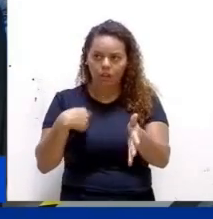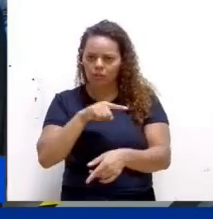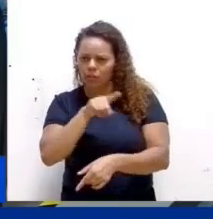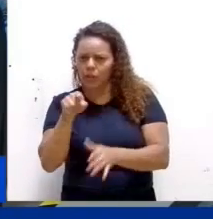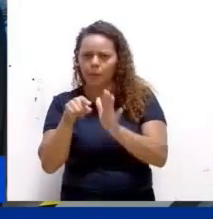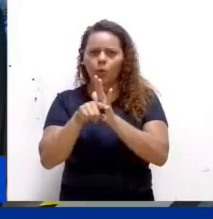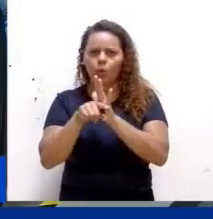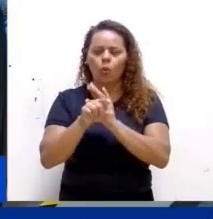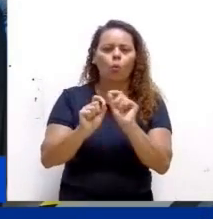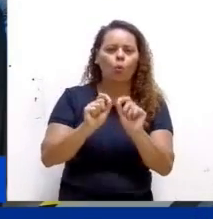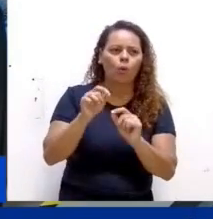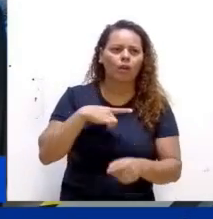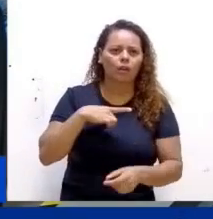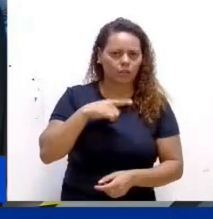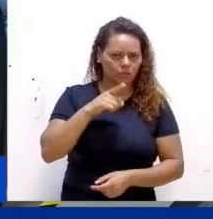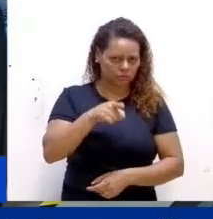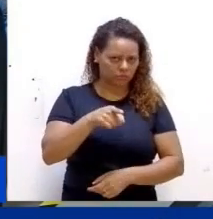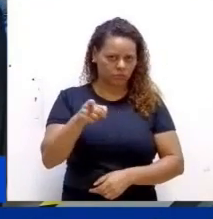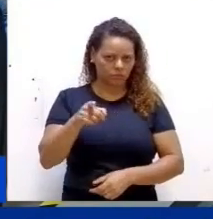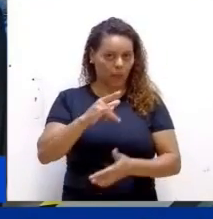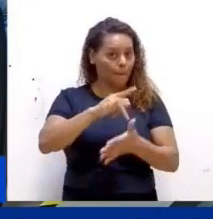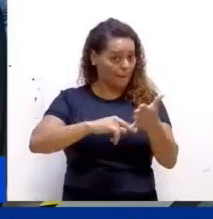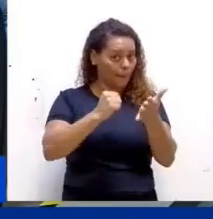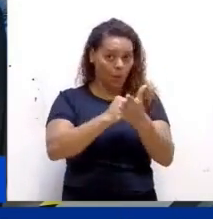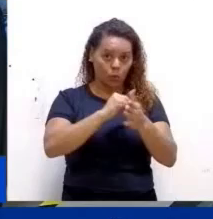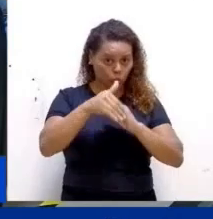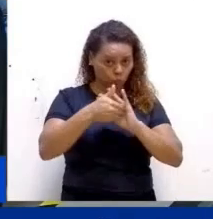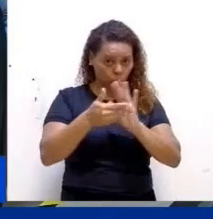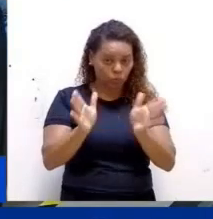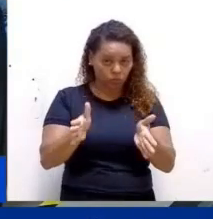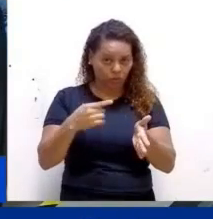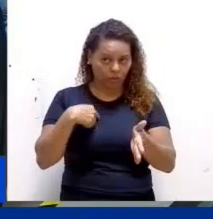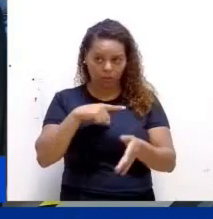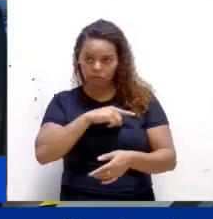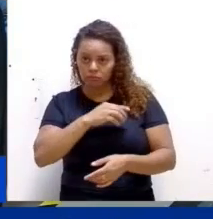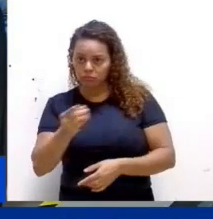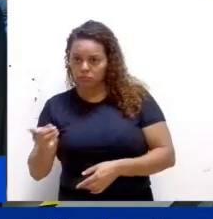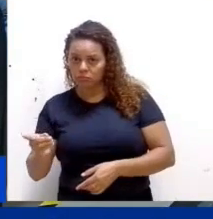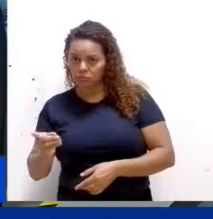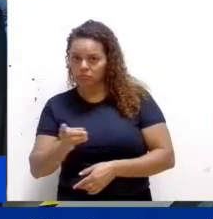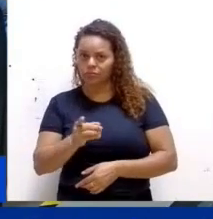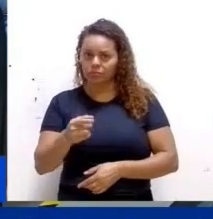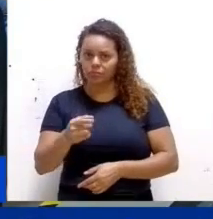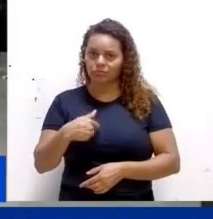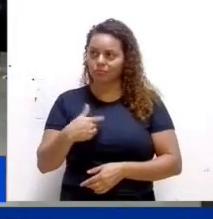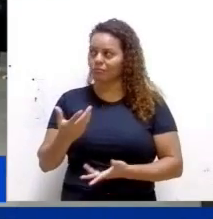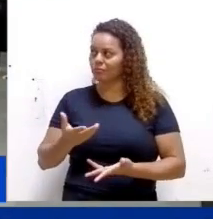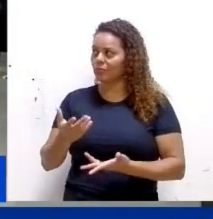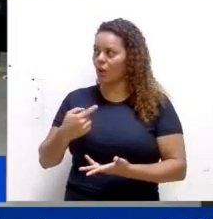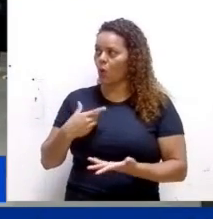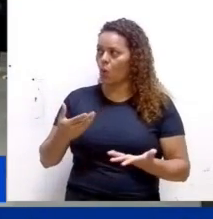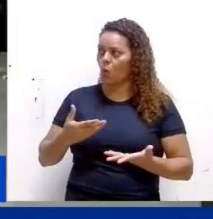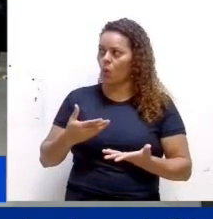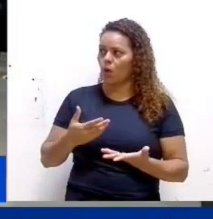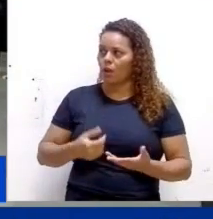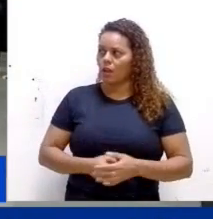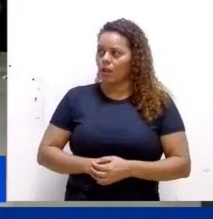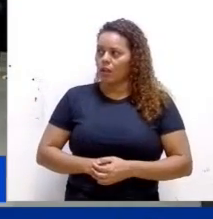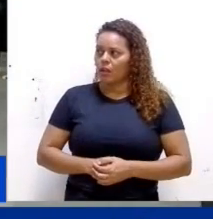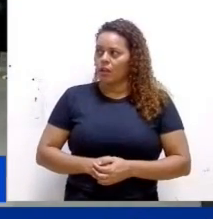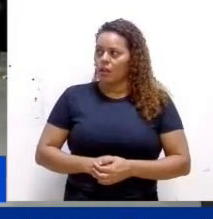A gente costuma falar, né? Com papel e tudo. Esse papel e tudo é esse casamento aqui que eu estou me referindo.